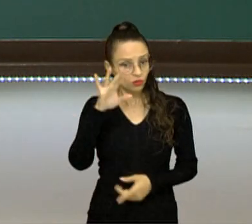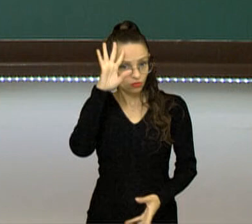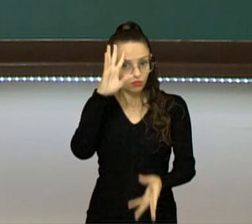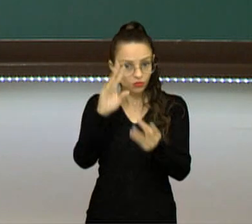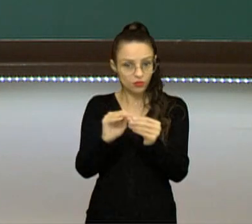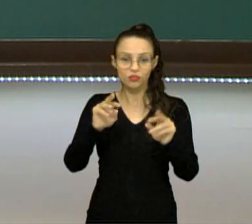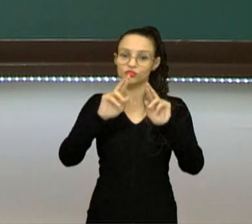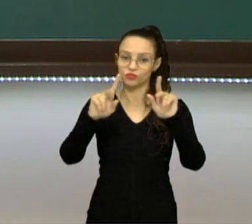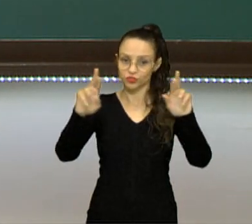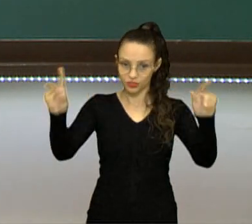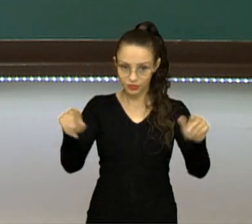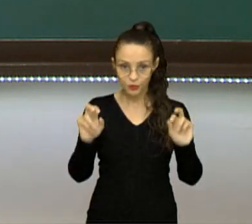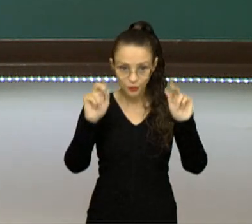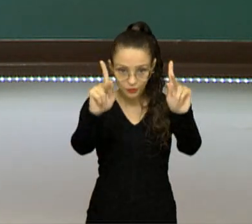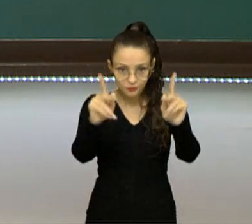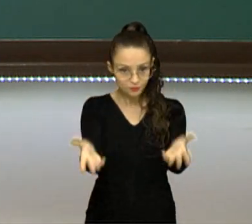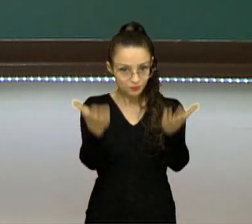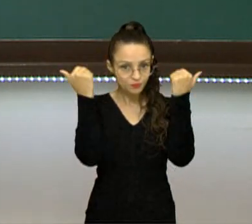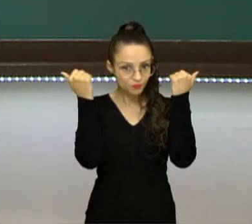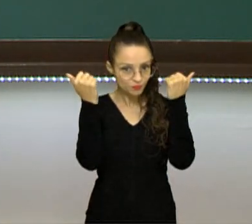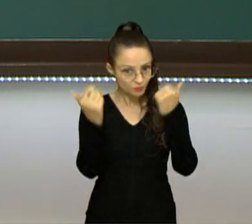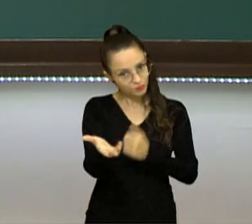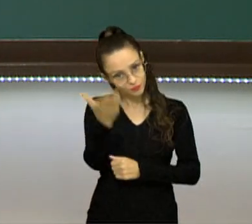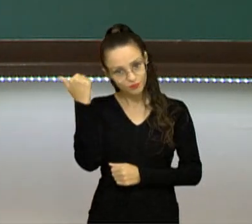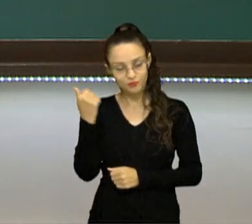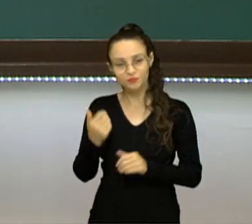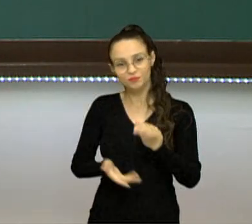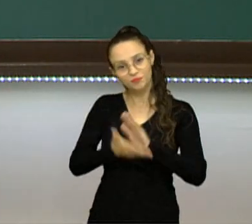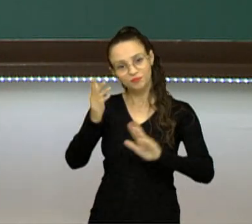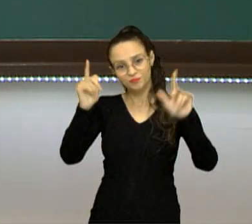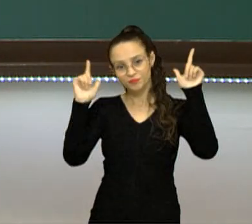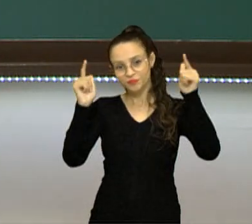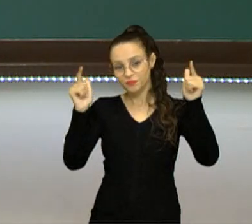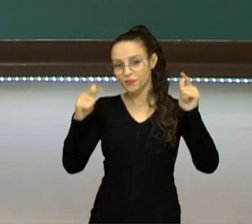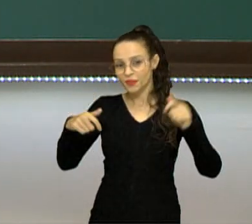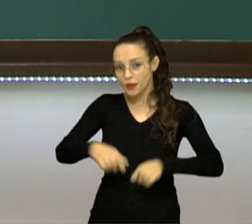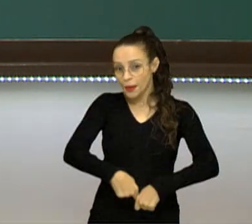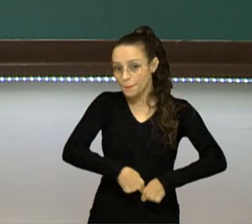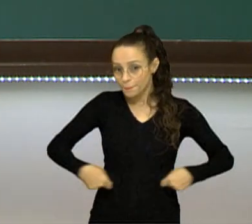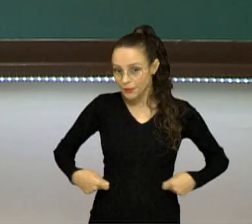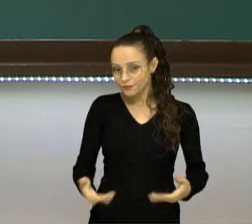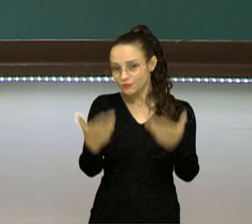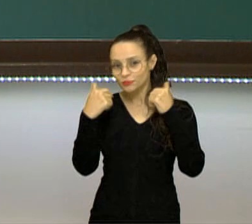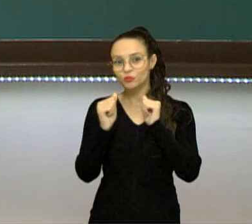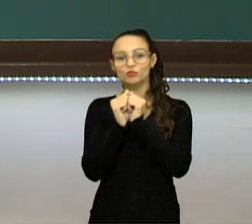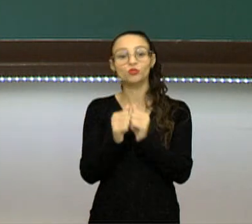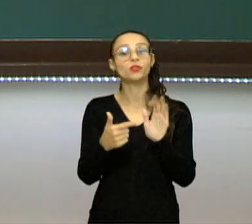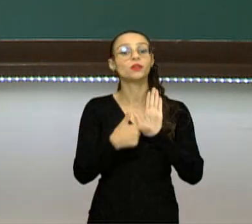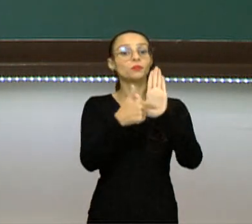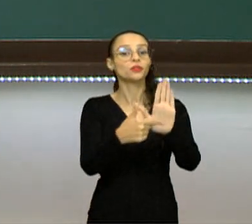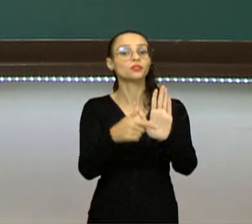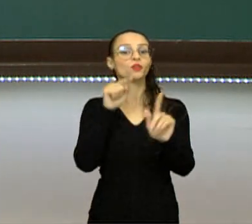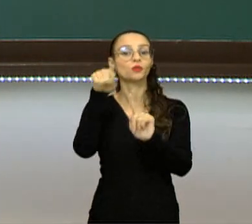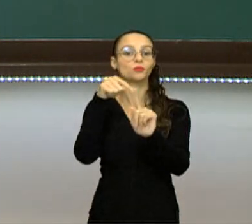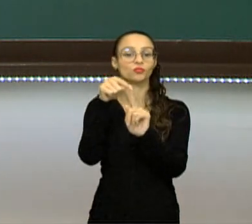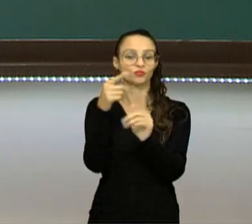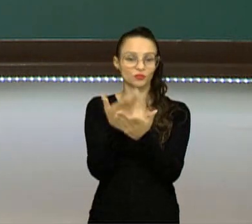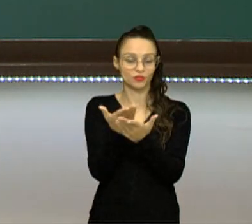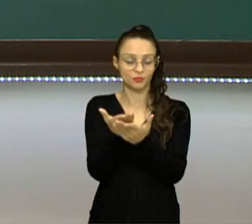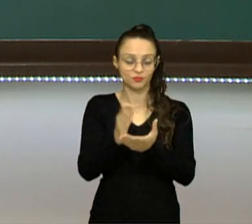entendermos as diferenças. Ok? Bora lá? Embarque nessa aventura? Aperte o cinto? Vamos juntos! Vou apresentar para vocês o objetivo da nossa aula.